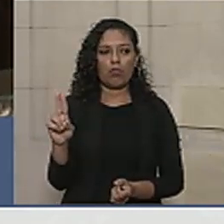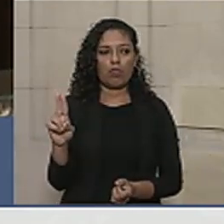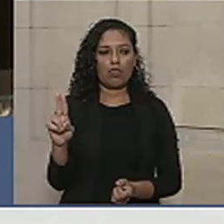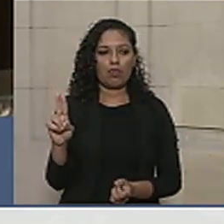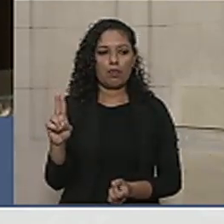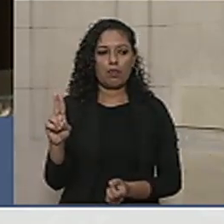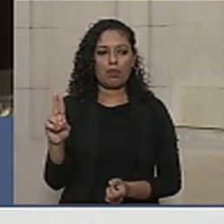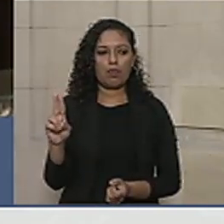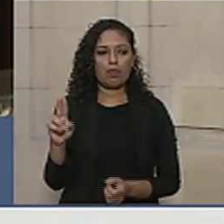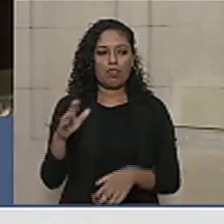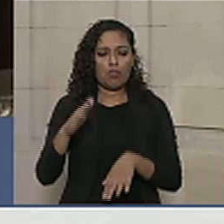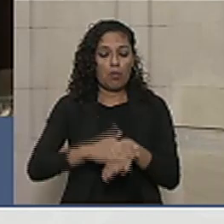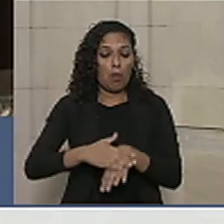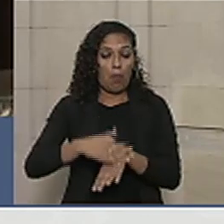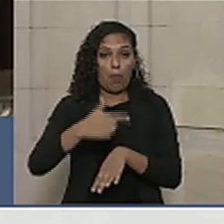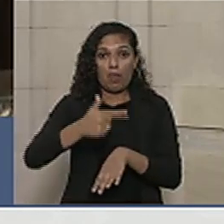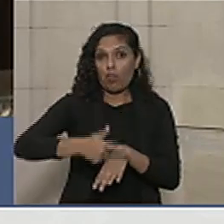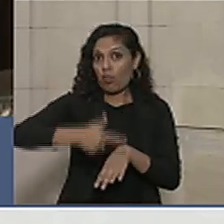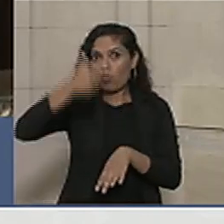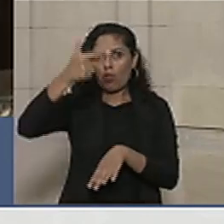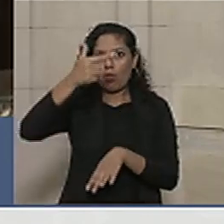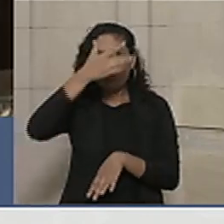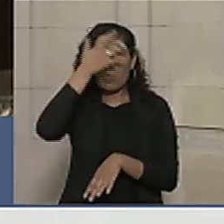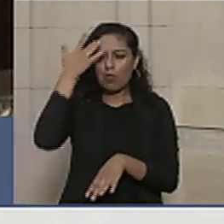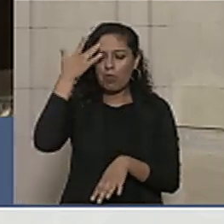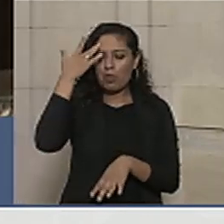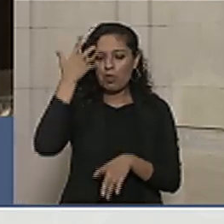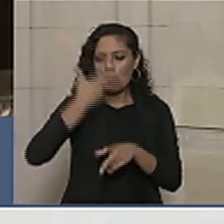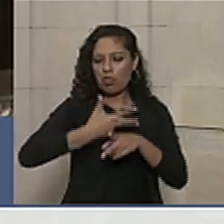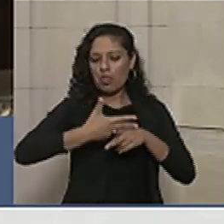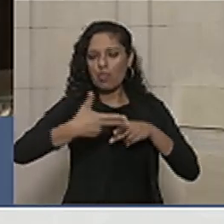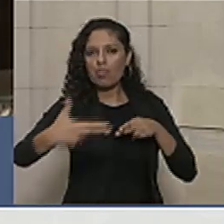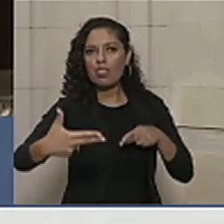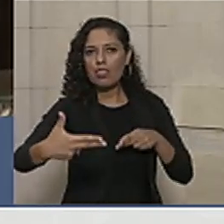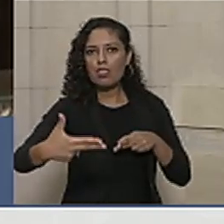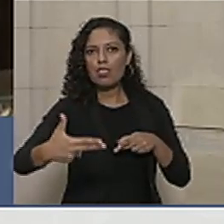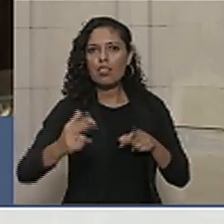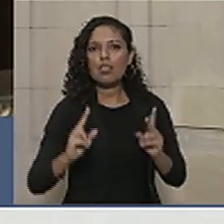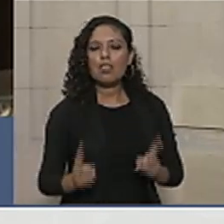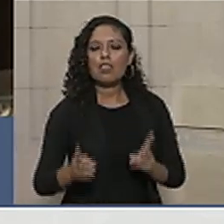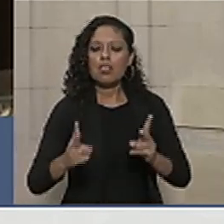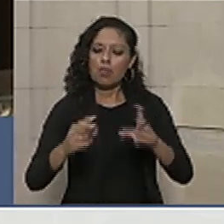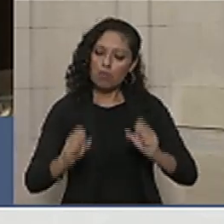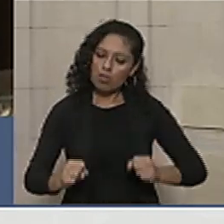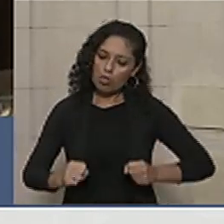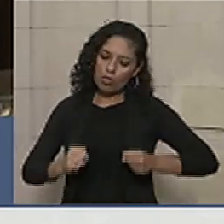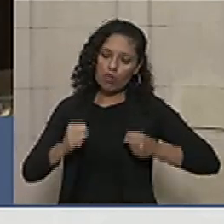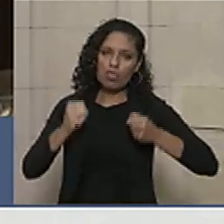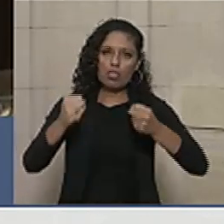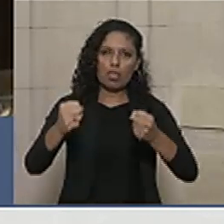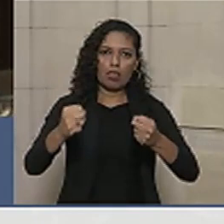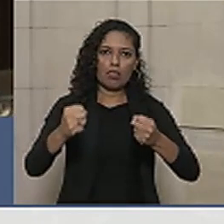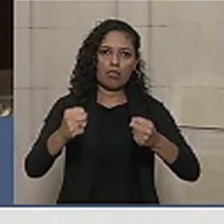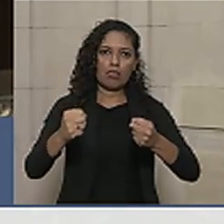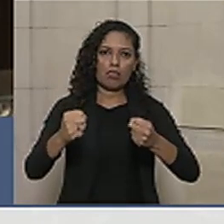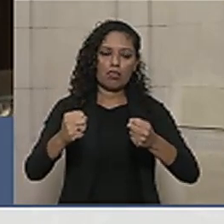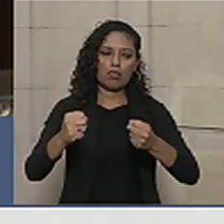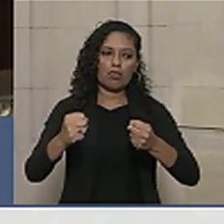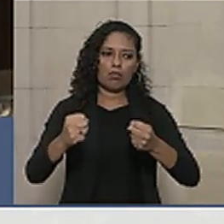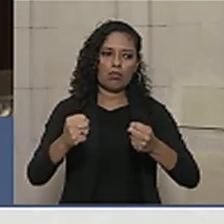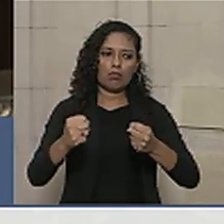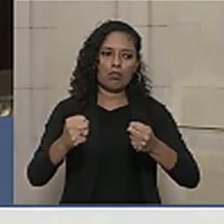uma dúzia de heróis que sempre lutaram